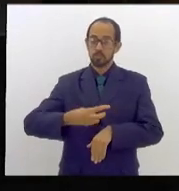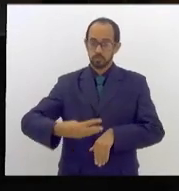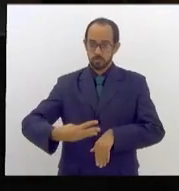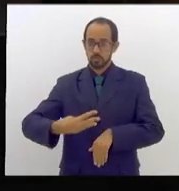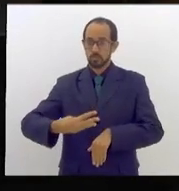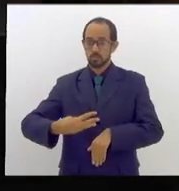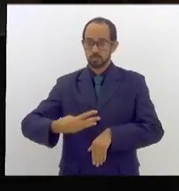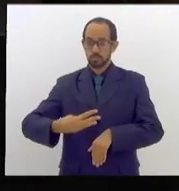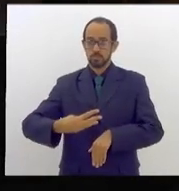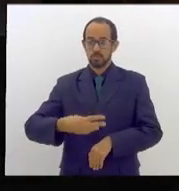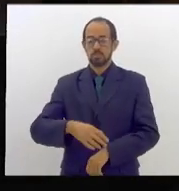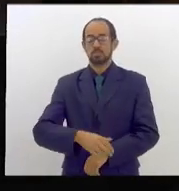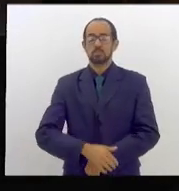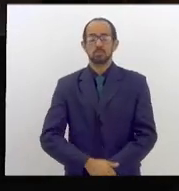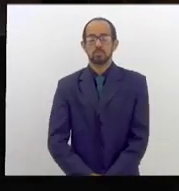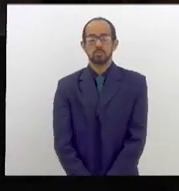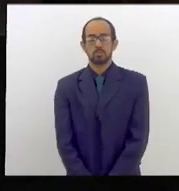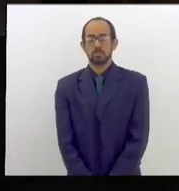2023